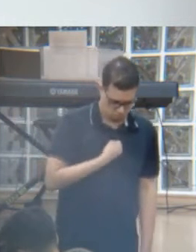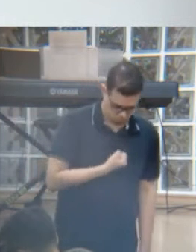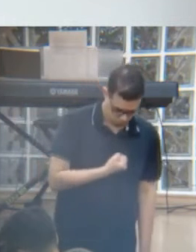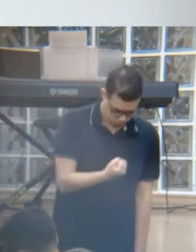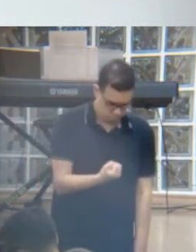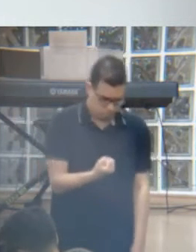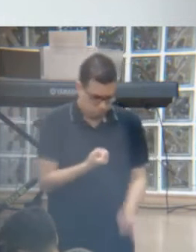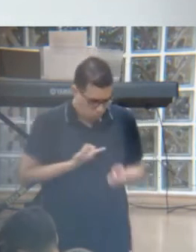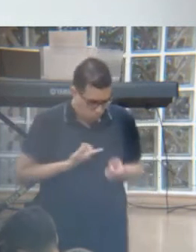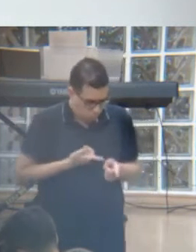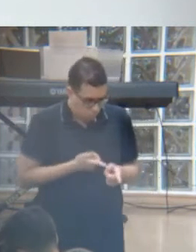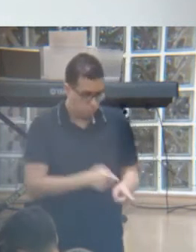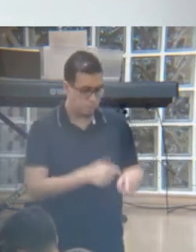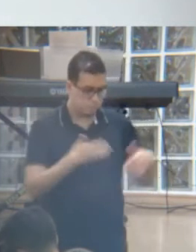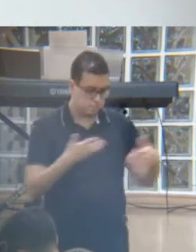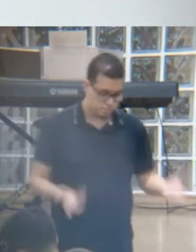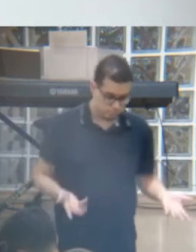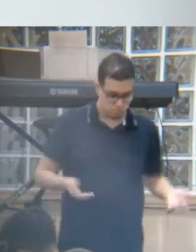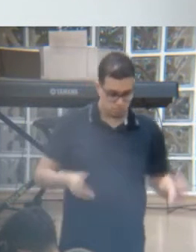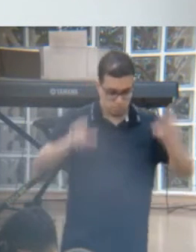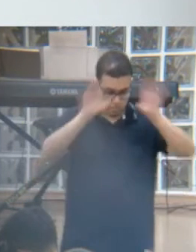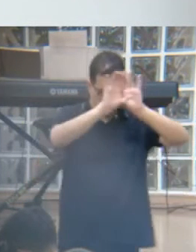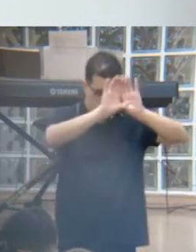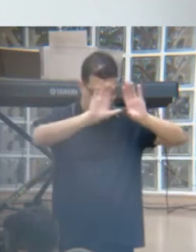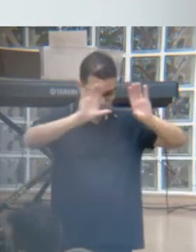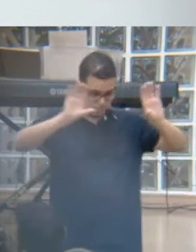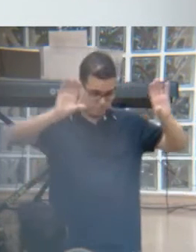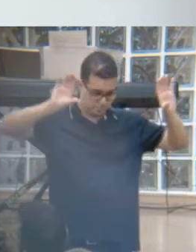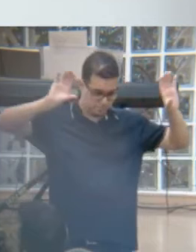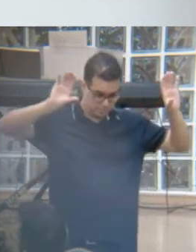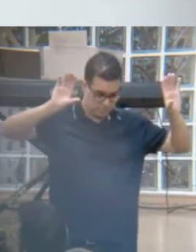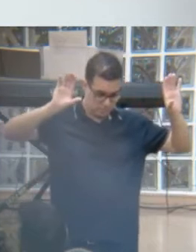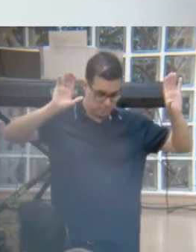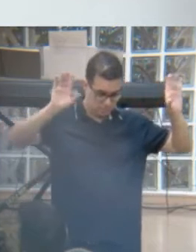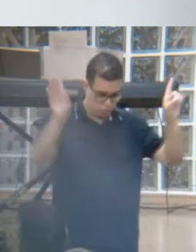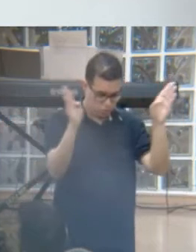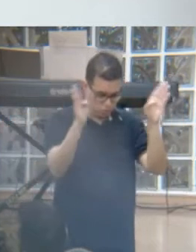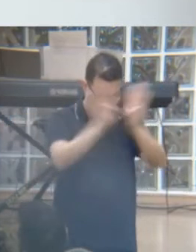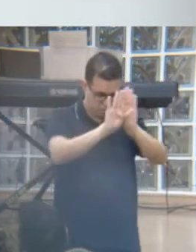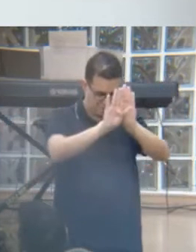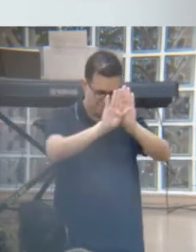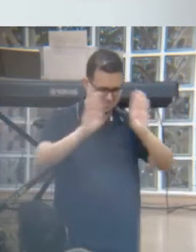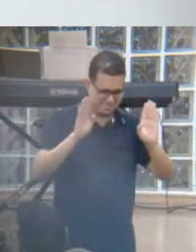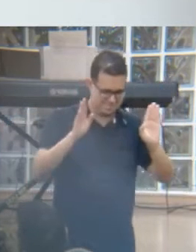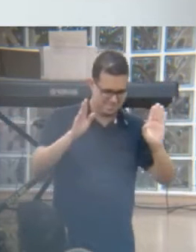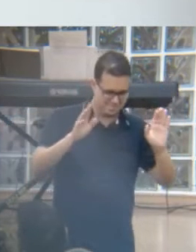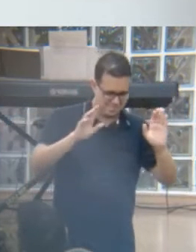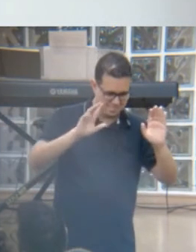ele fechará o céu para que não chova. Então, quando Elias se apresenta,